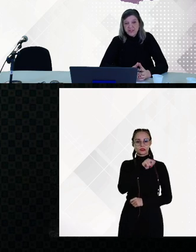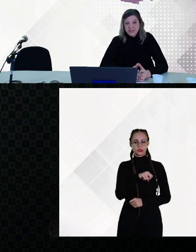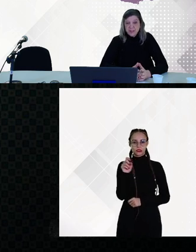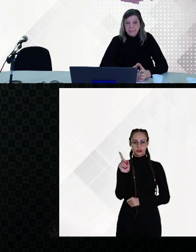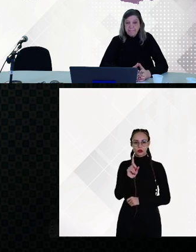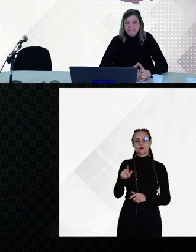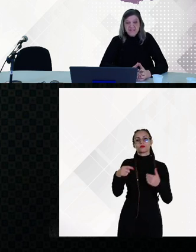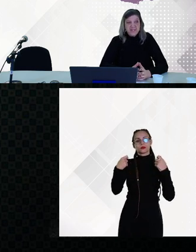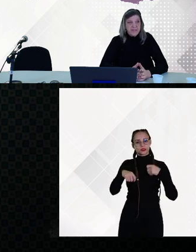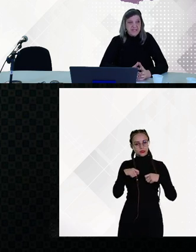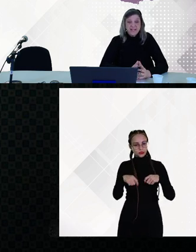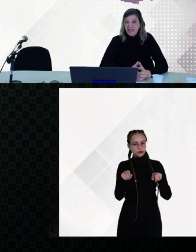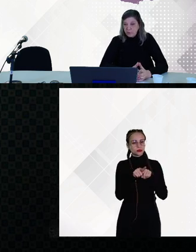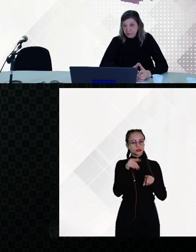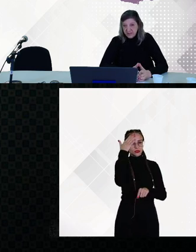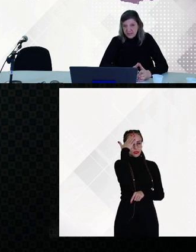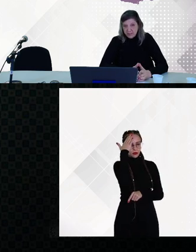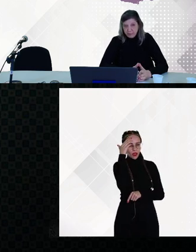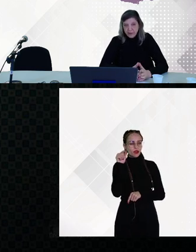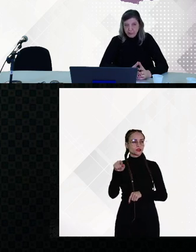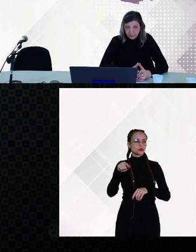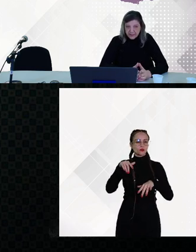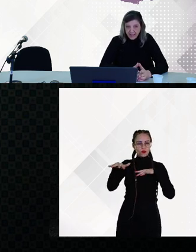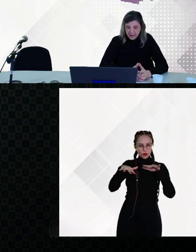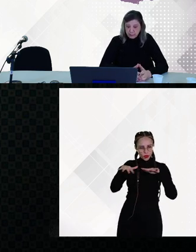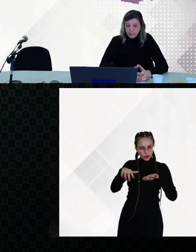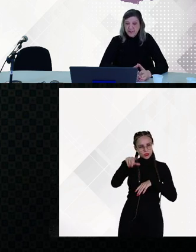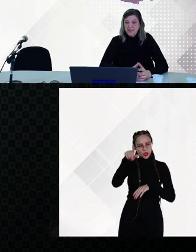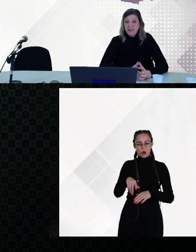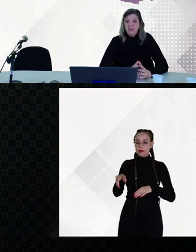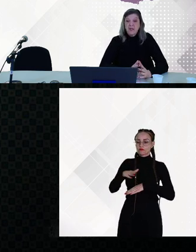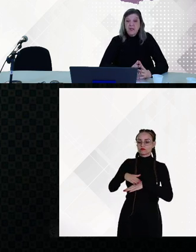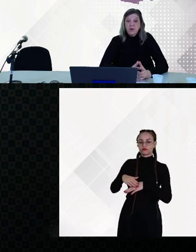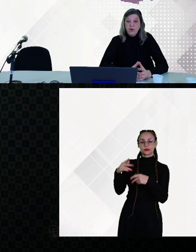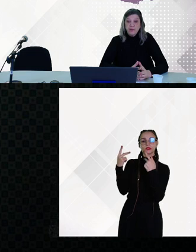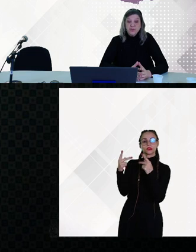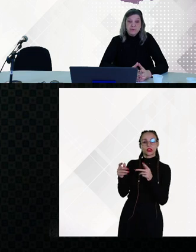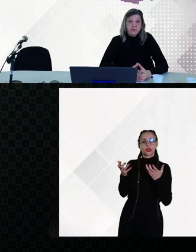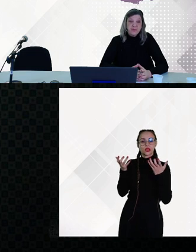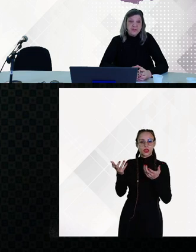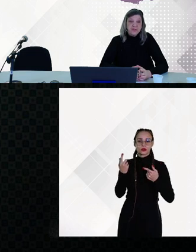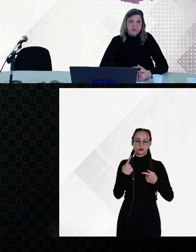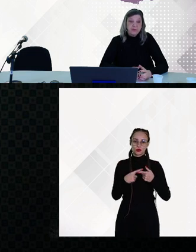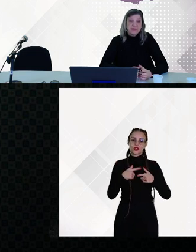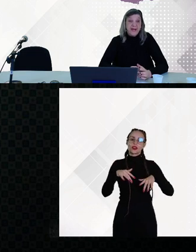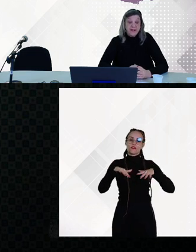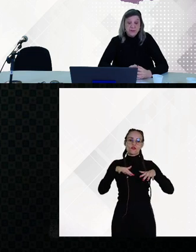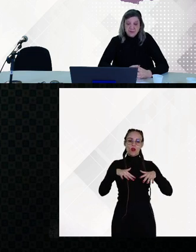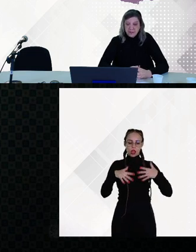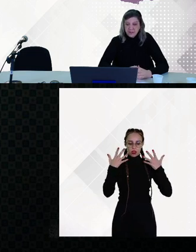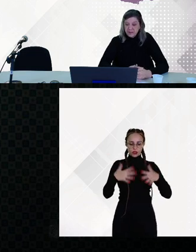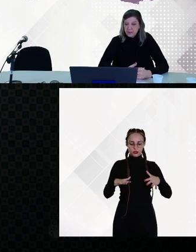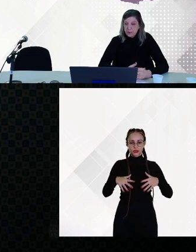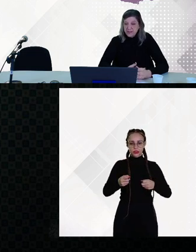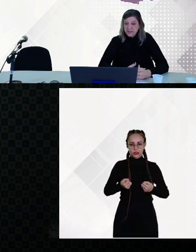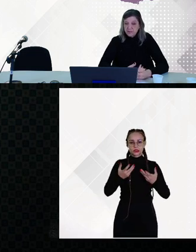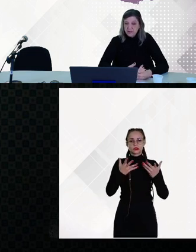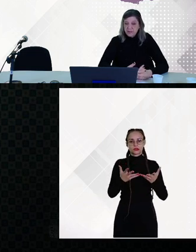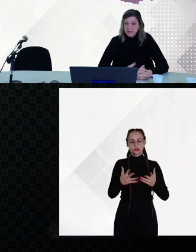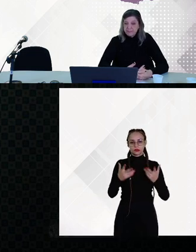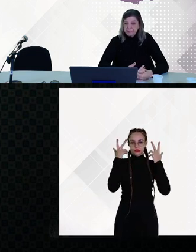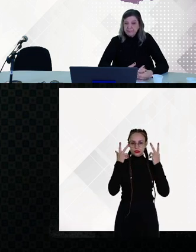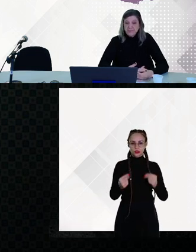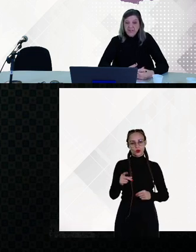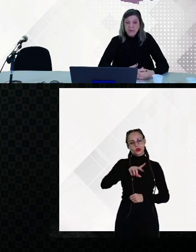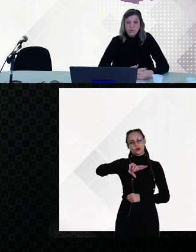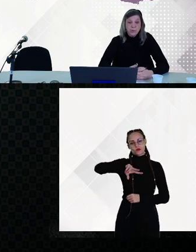gente precisa saber se aquela movimentação foi voluntária, porque ocorrem muitos movimentos involuntários com esses